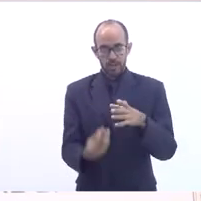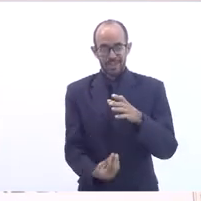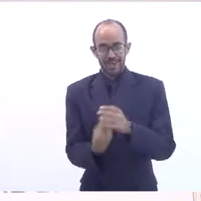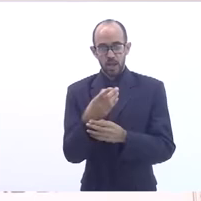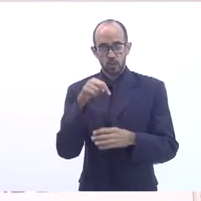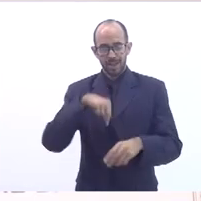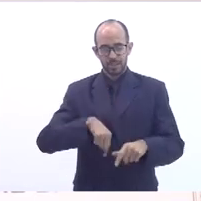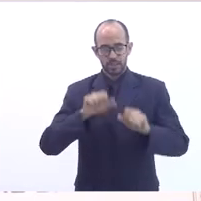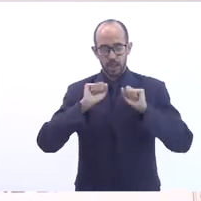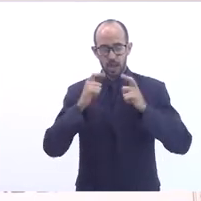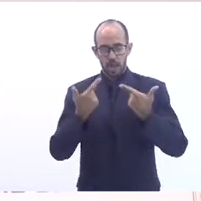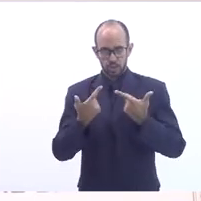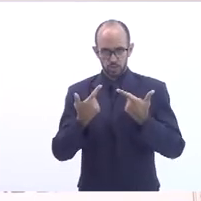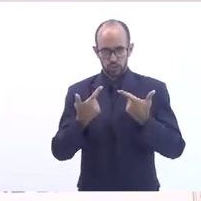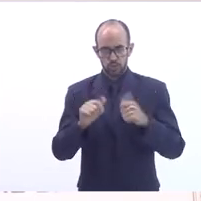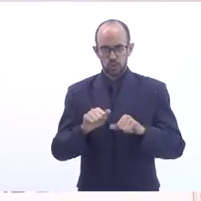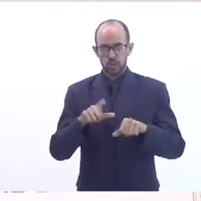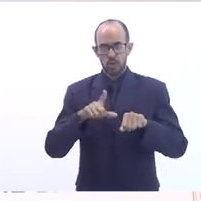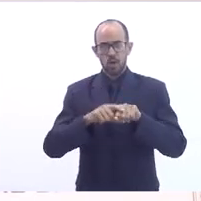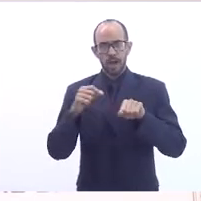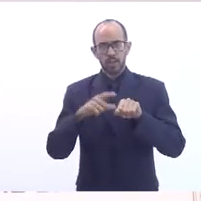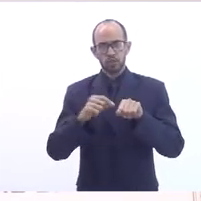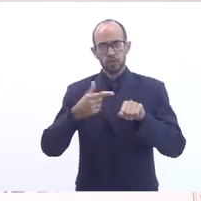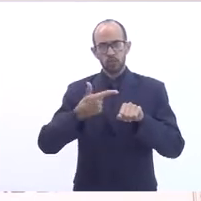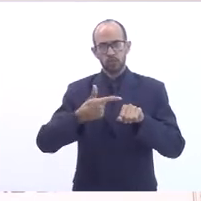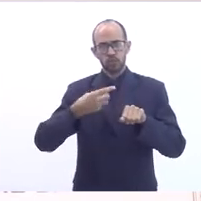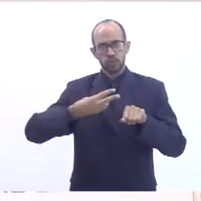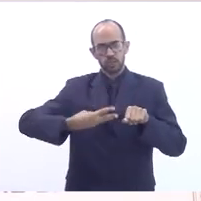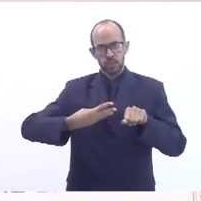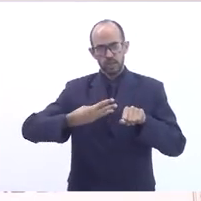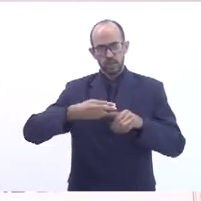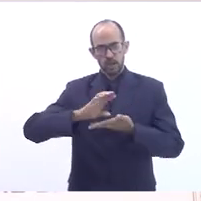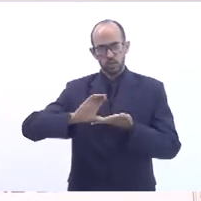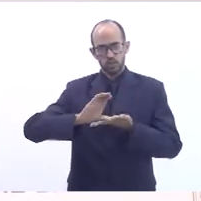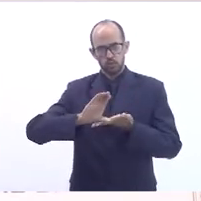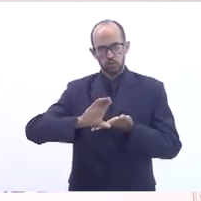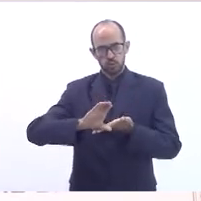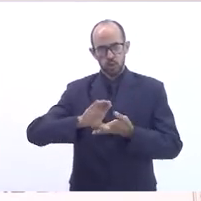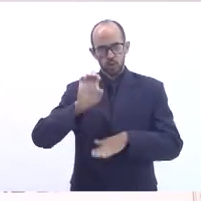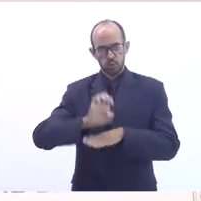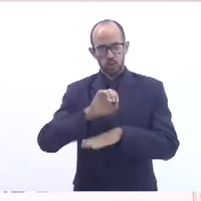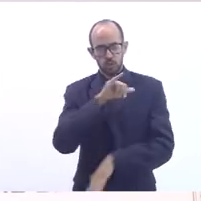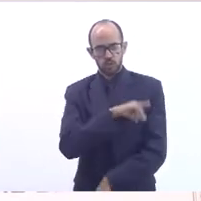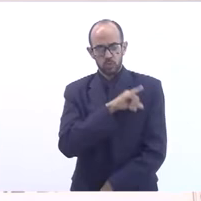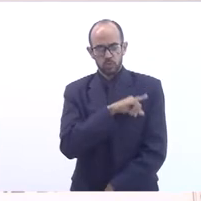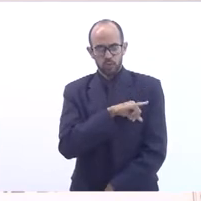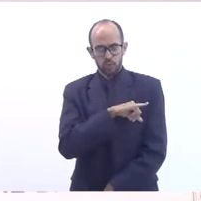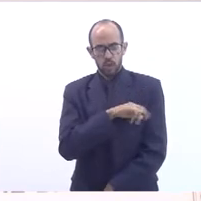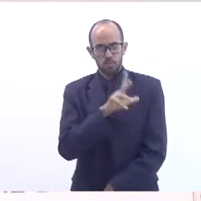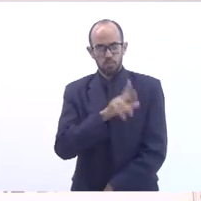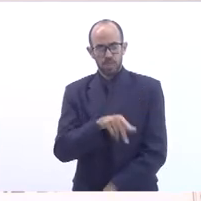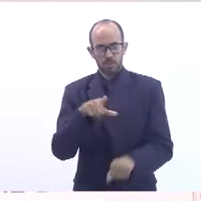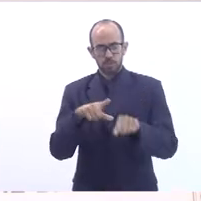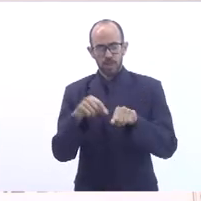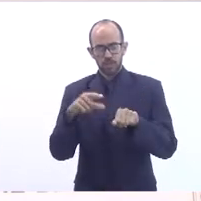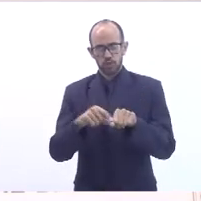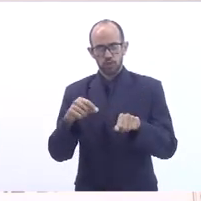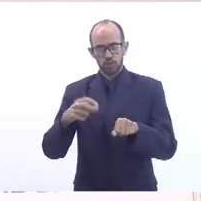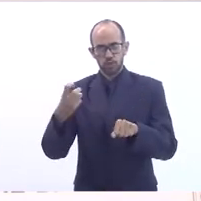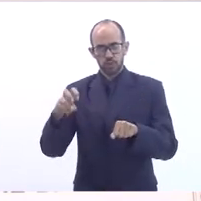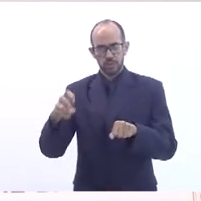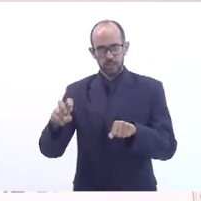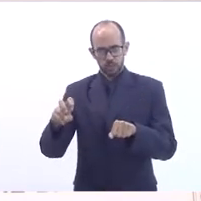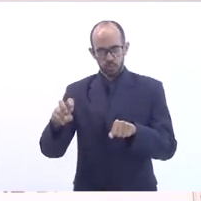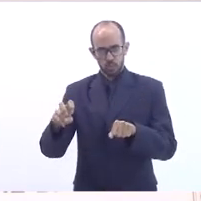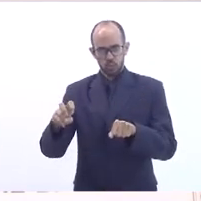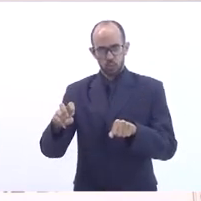aqui na alerj que é o artigo 23 da Constituição do Estado do Rio de Janeiro que é o mesmo Artigo 5º inciso